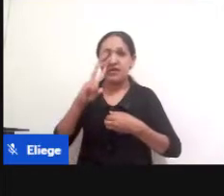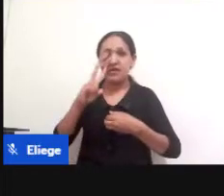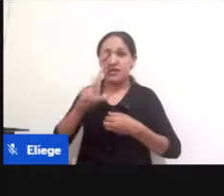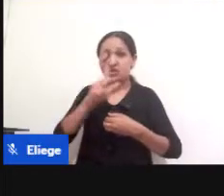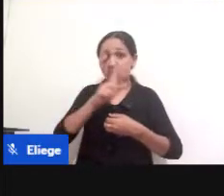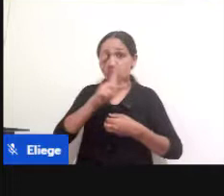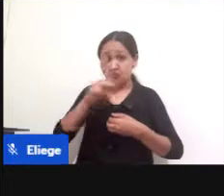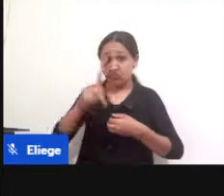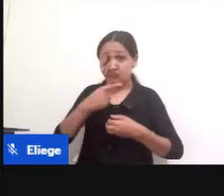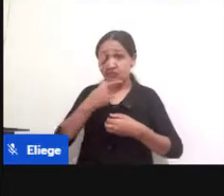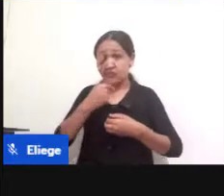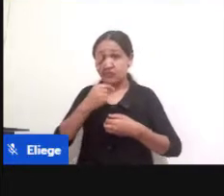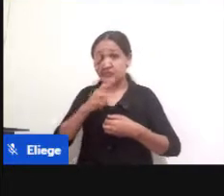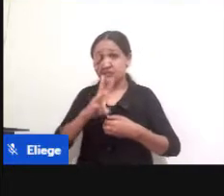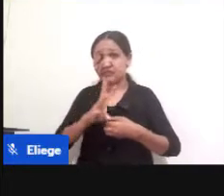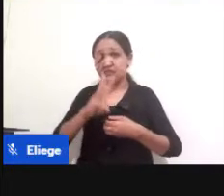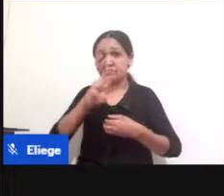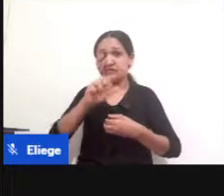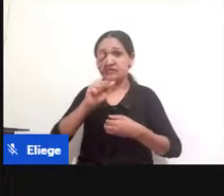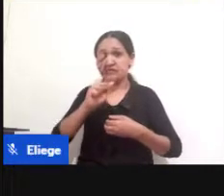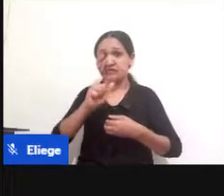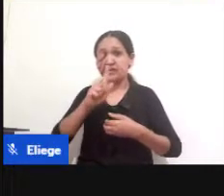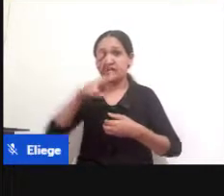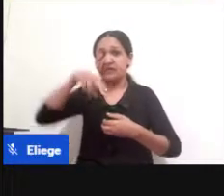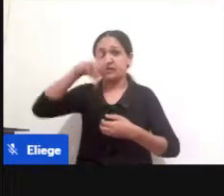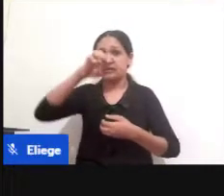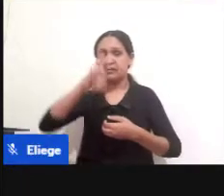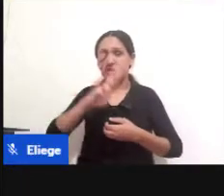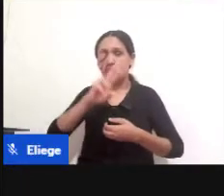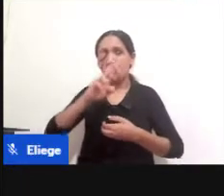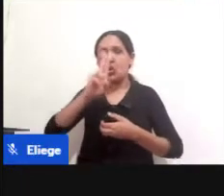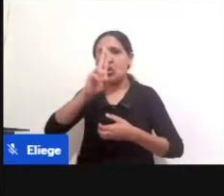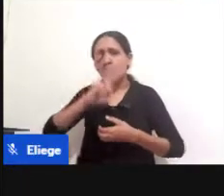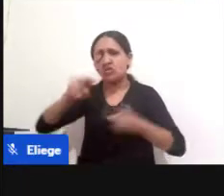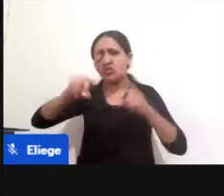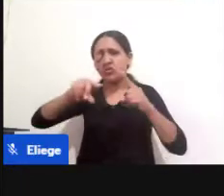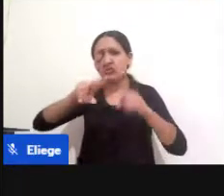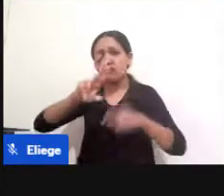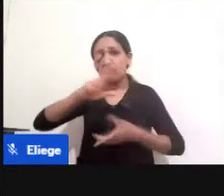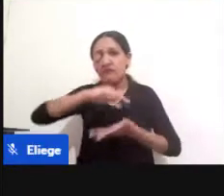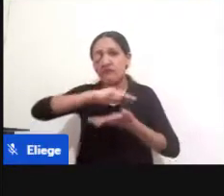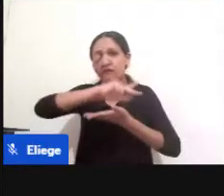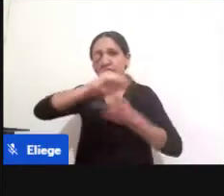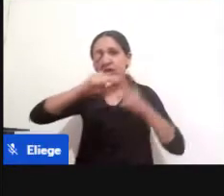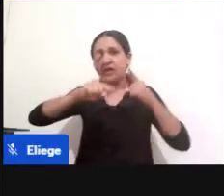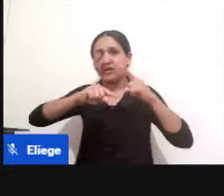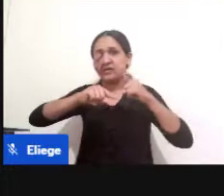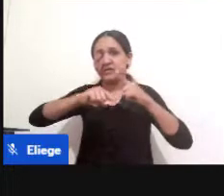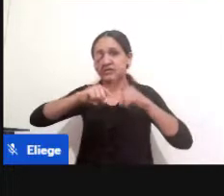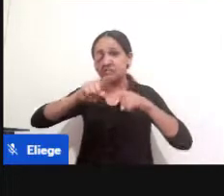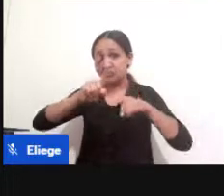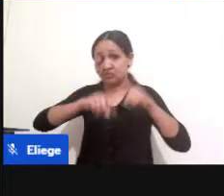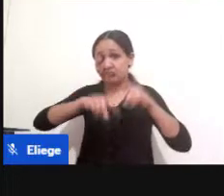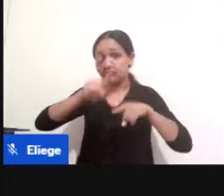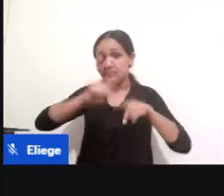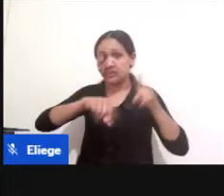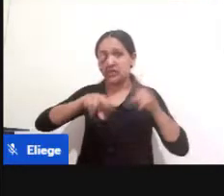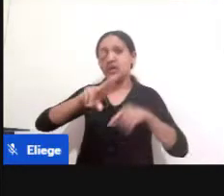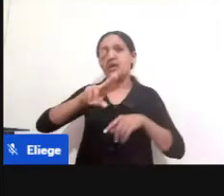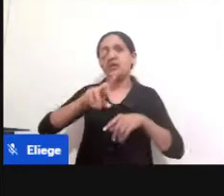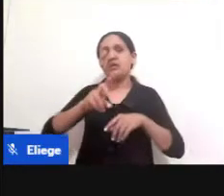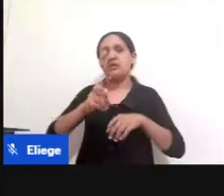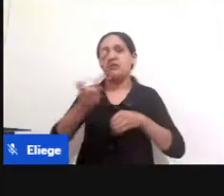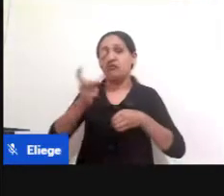diferentes objetos, diferentes movimentos. Você vê que ele retomou um pouco das práticas também que foi trabalhada lá na